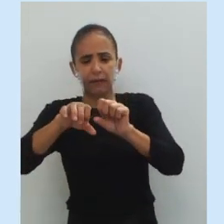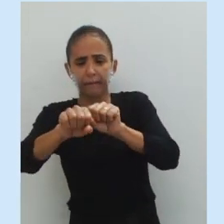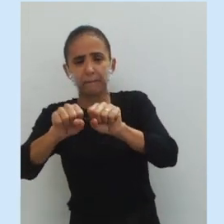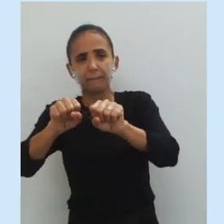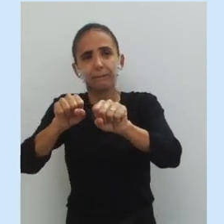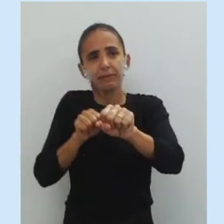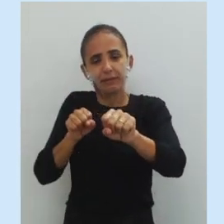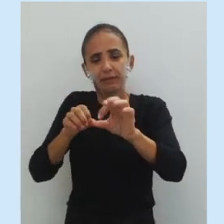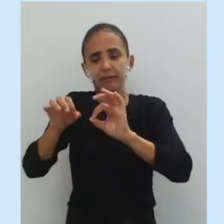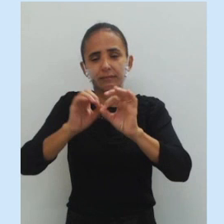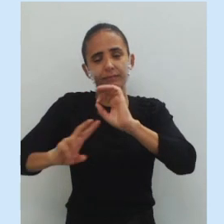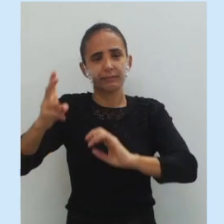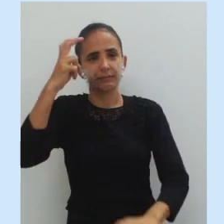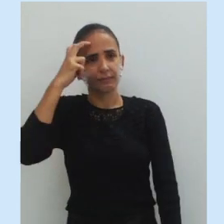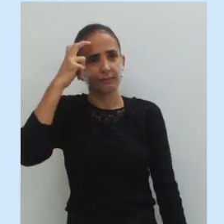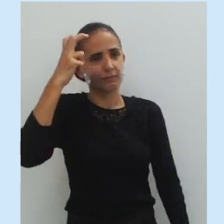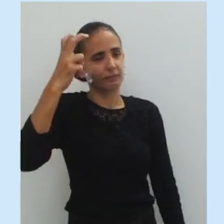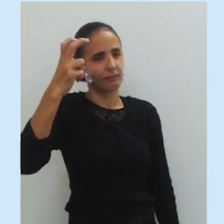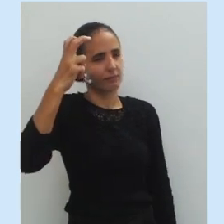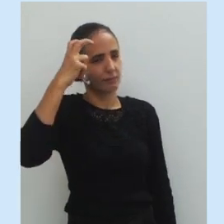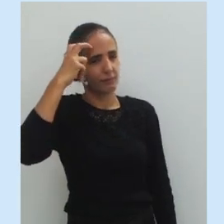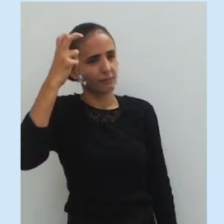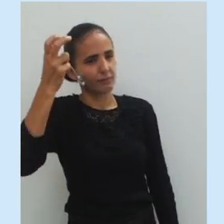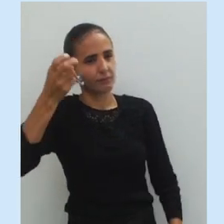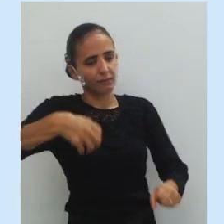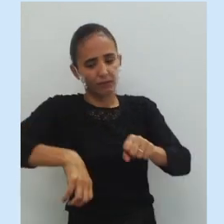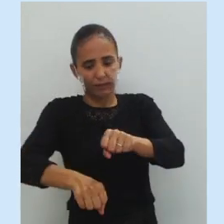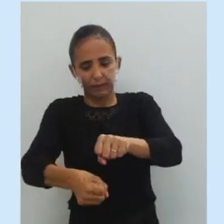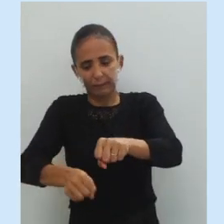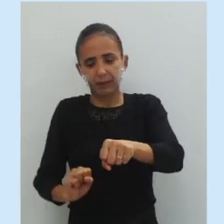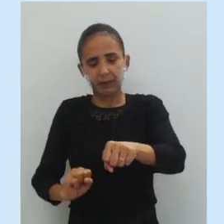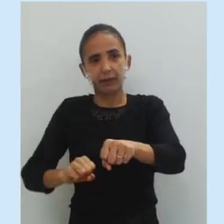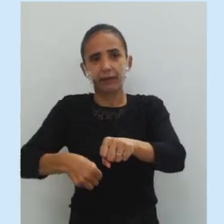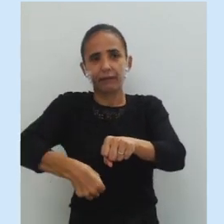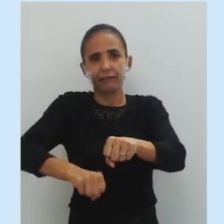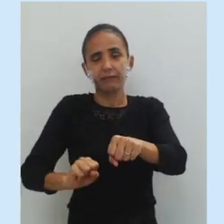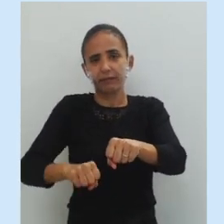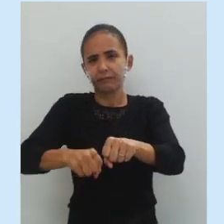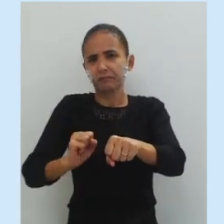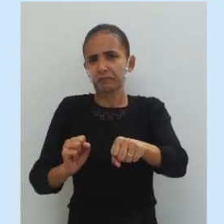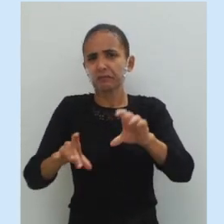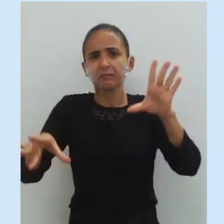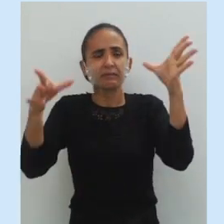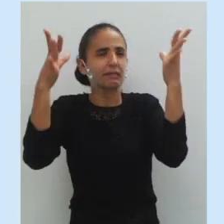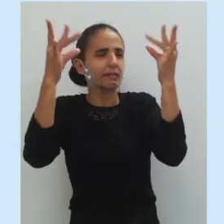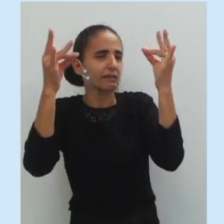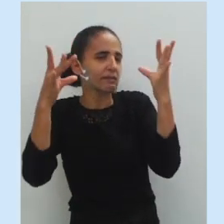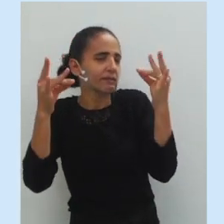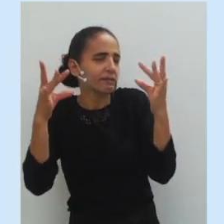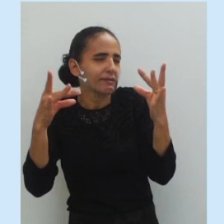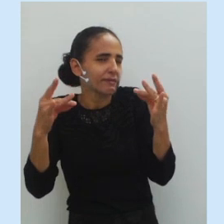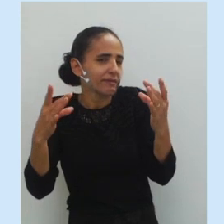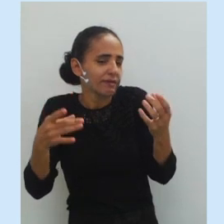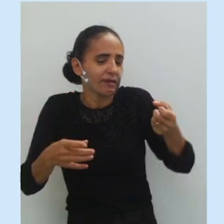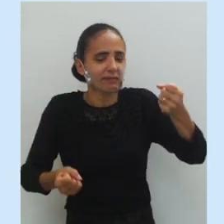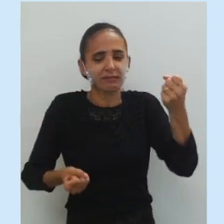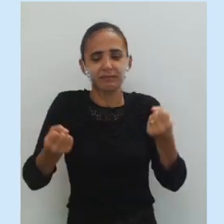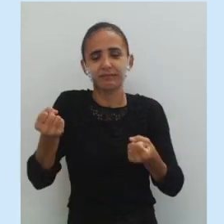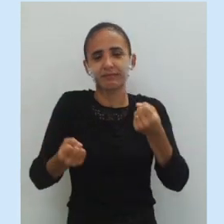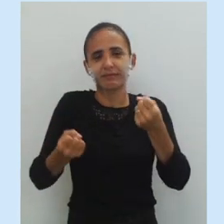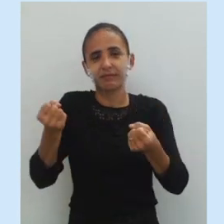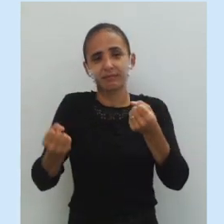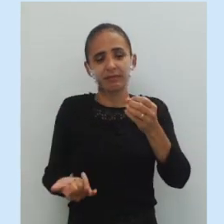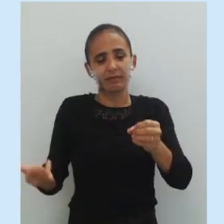controle inteligente de atração, motores que são flex, ou seja, pode receber tanto